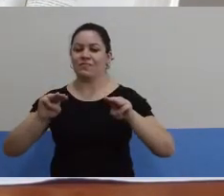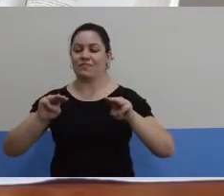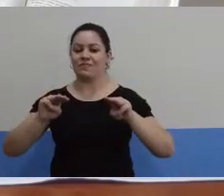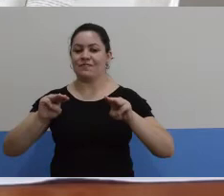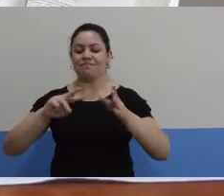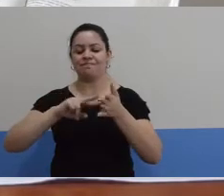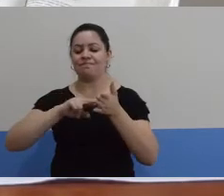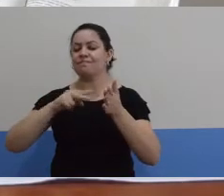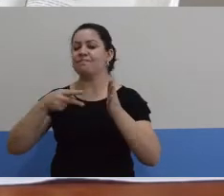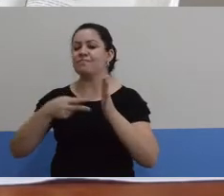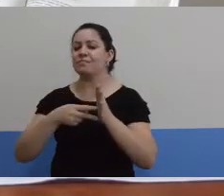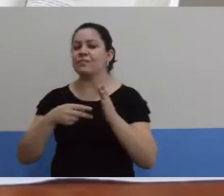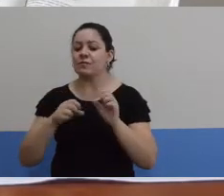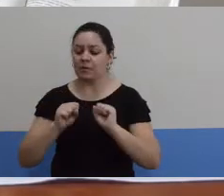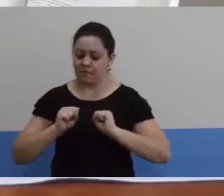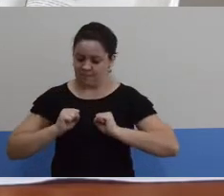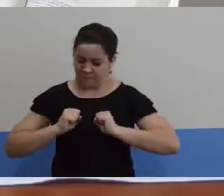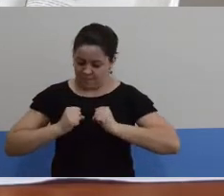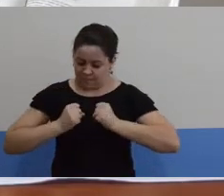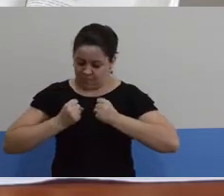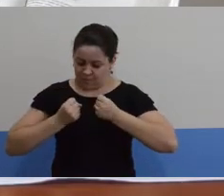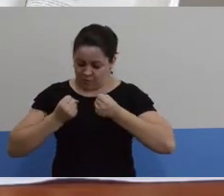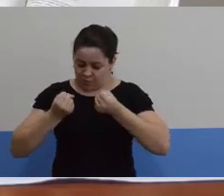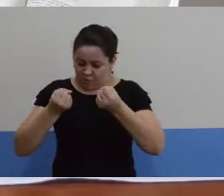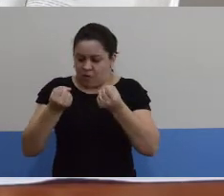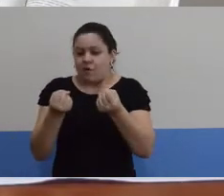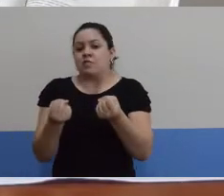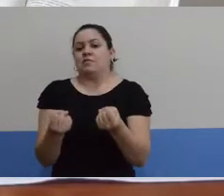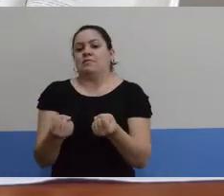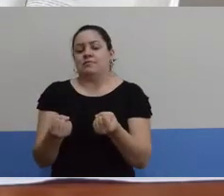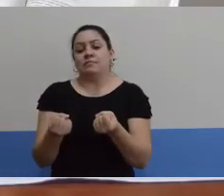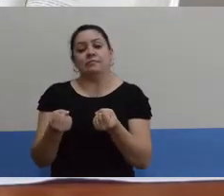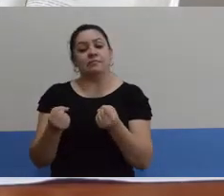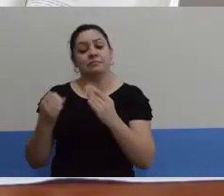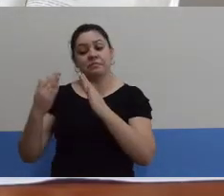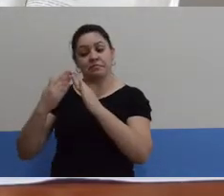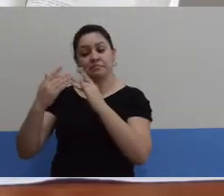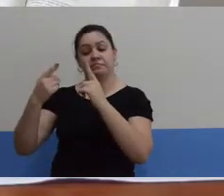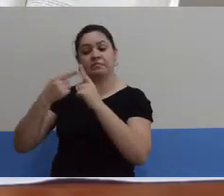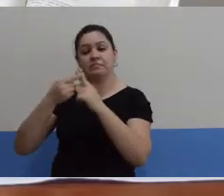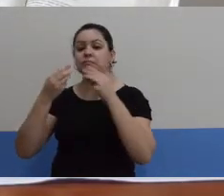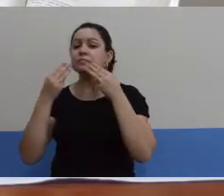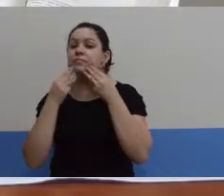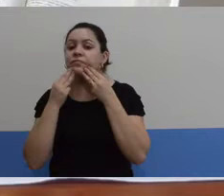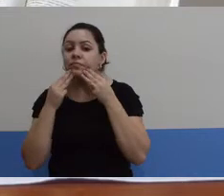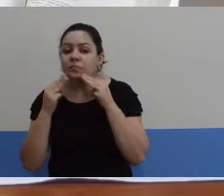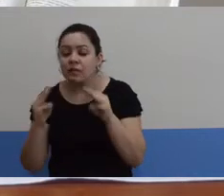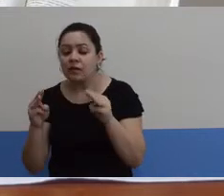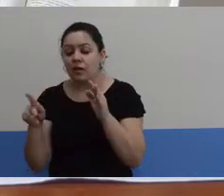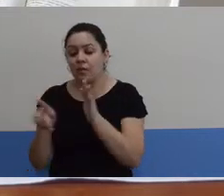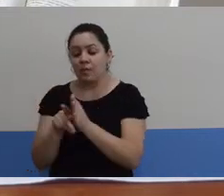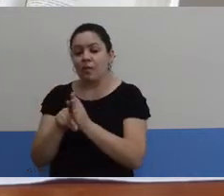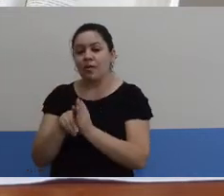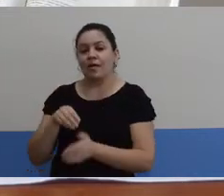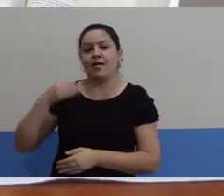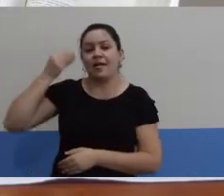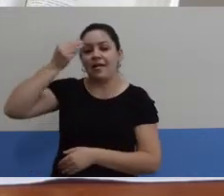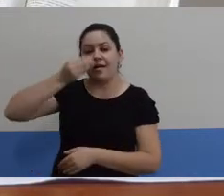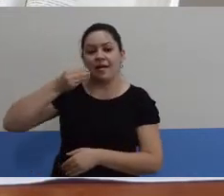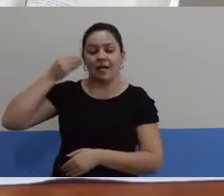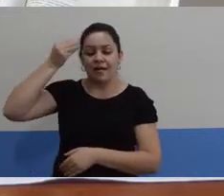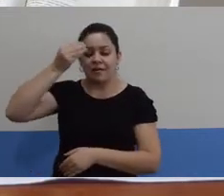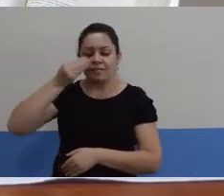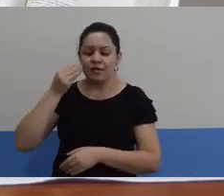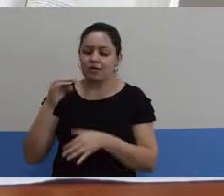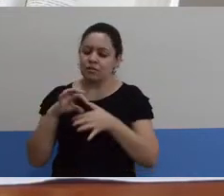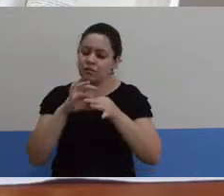força que vem de dentro de mim. E a missão da igreja, ela parte da experiência com a pessoa de Jesus Cristo.